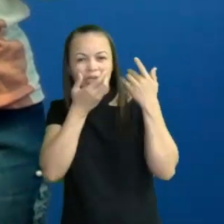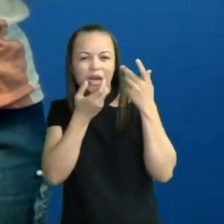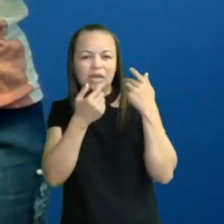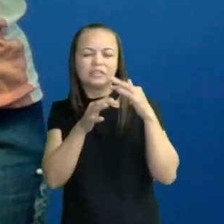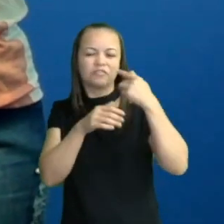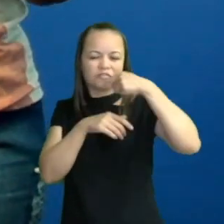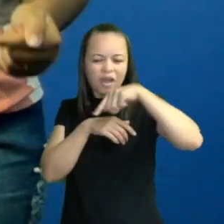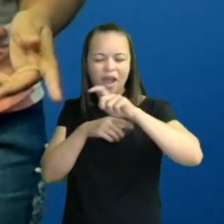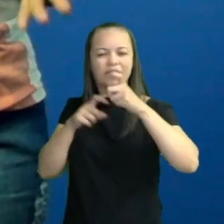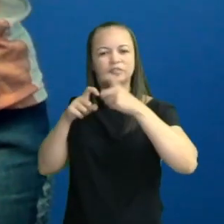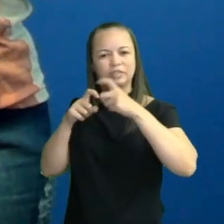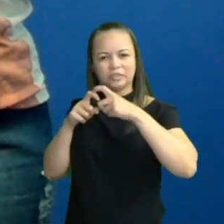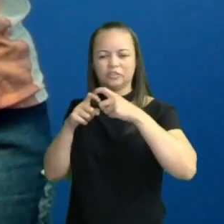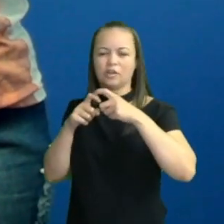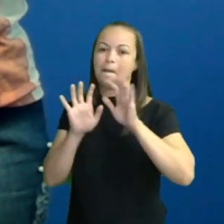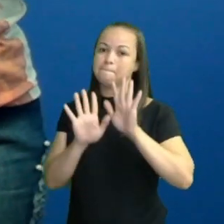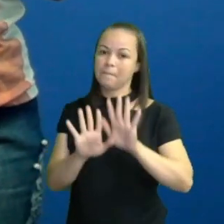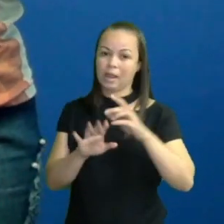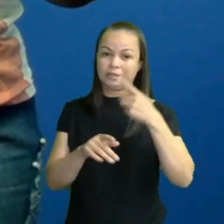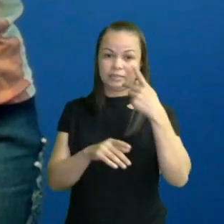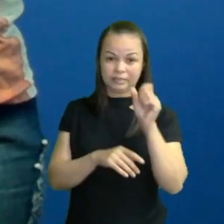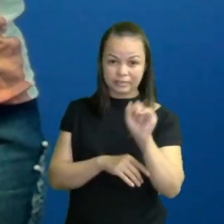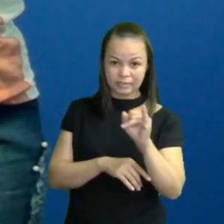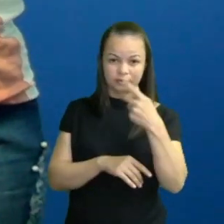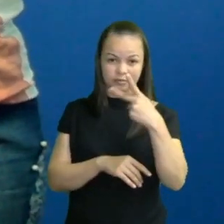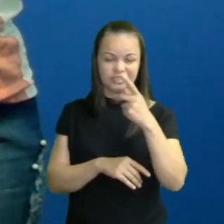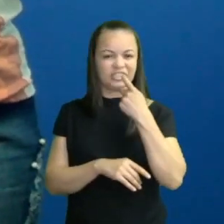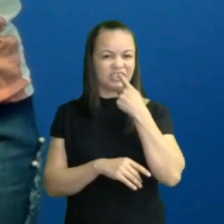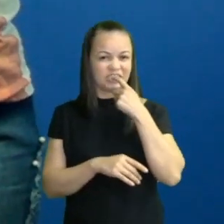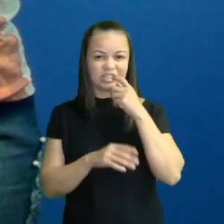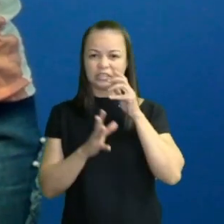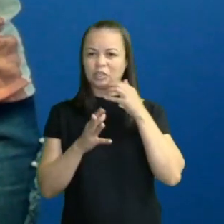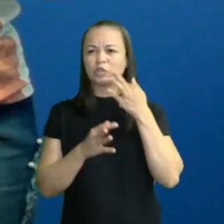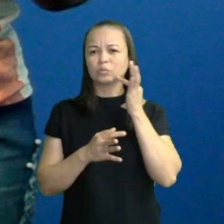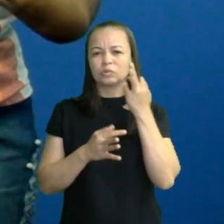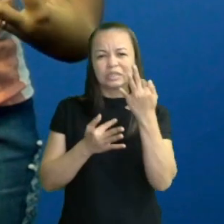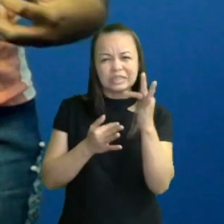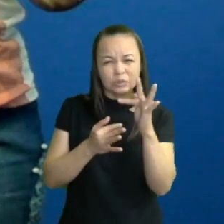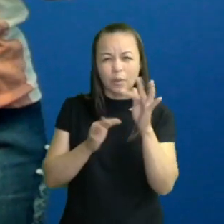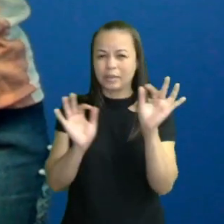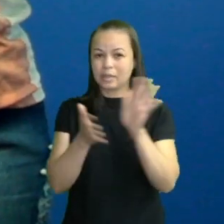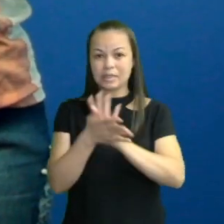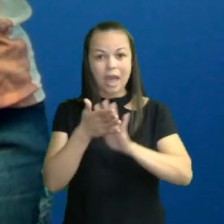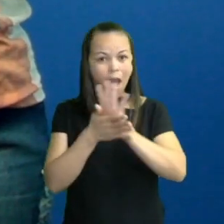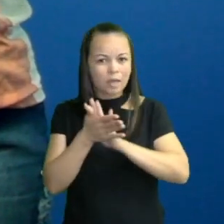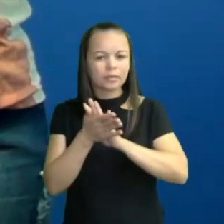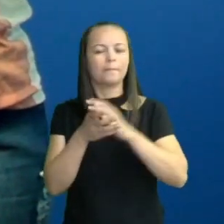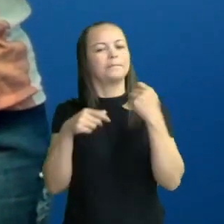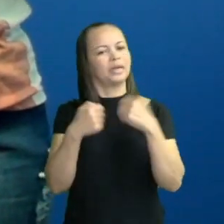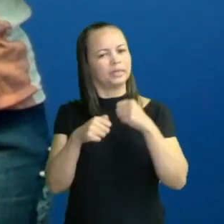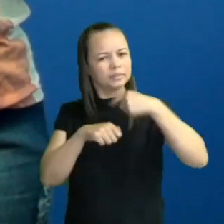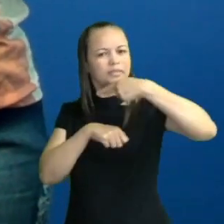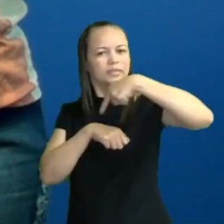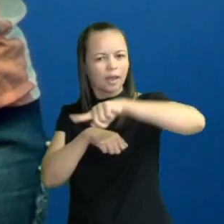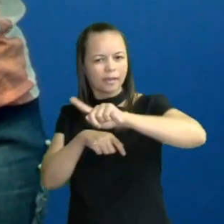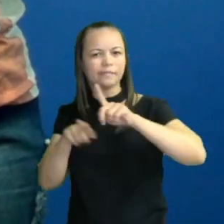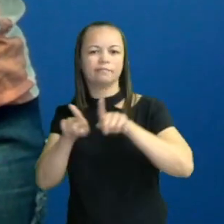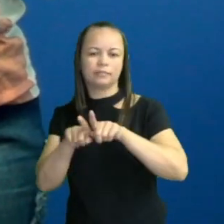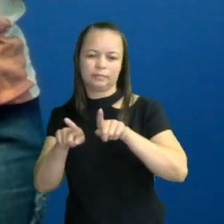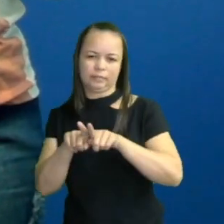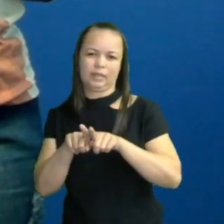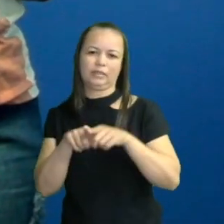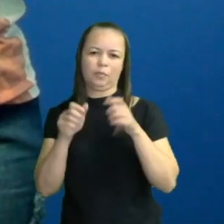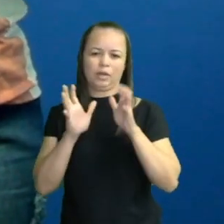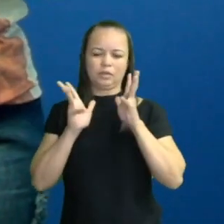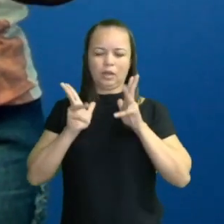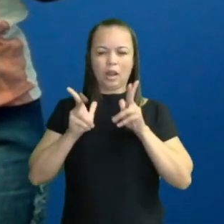tá doendo, vai no dentista para fazer uma limpeza, para ele observar como é que tá o dente, tá? Se está precisando fazer alguma